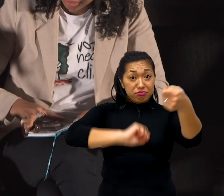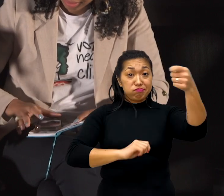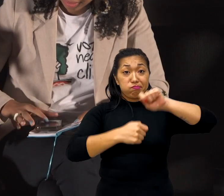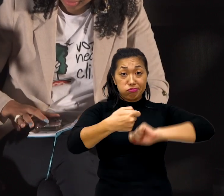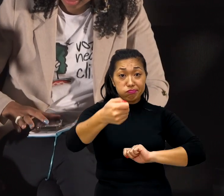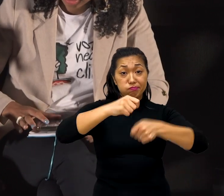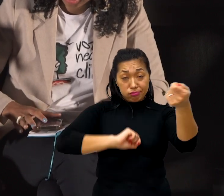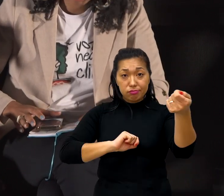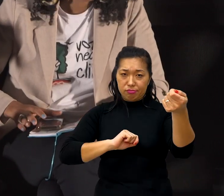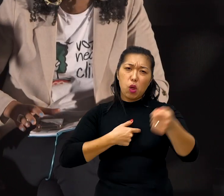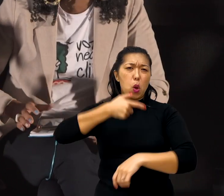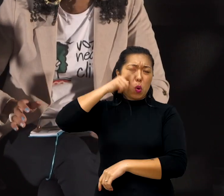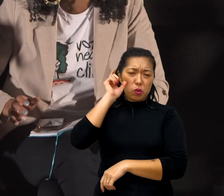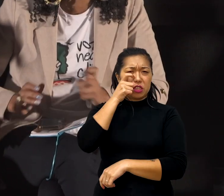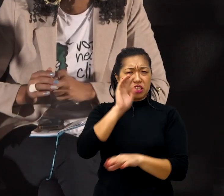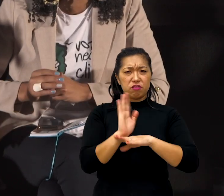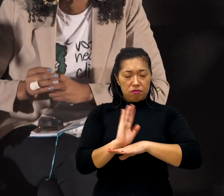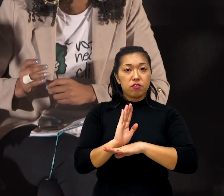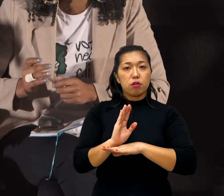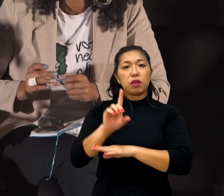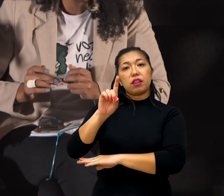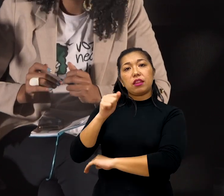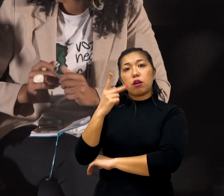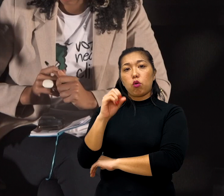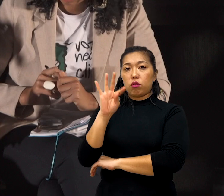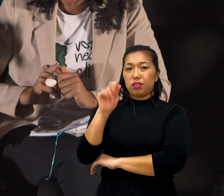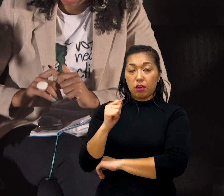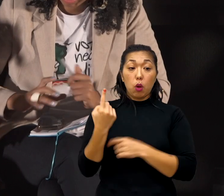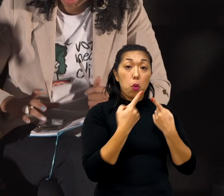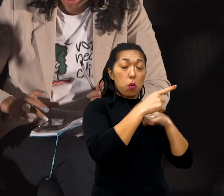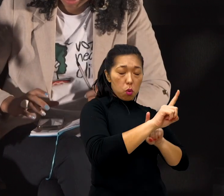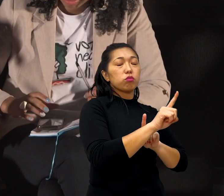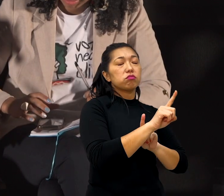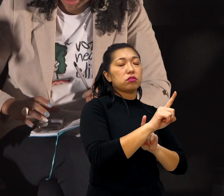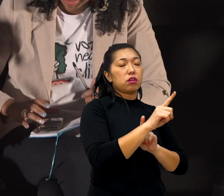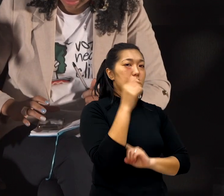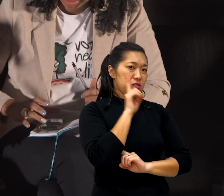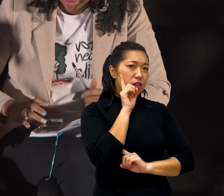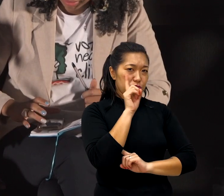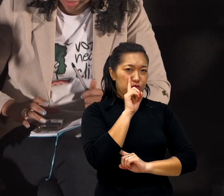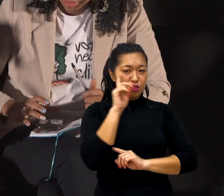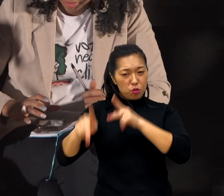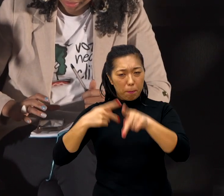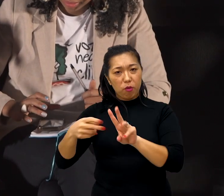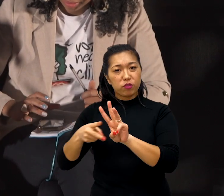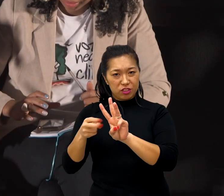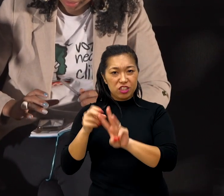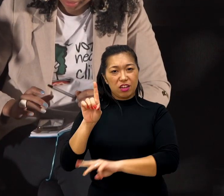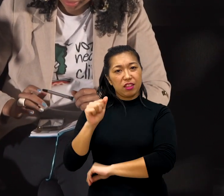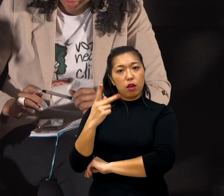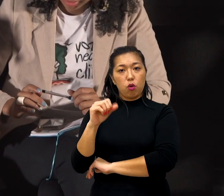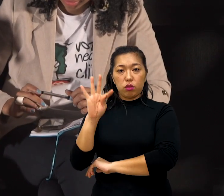filme aqui dos Dakota contra os Estados Unidos, e é mais ou menos isso que acontece, né?